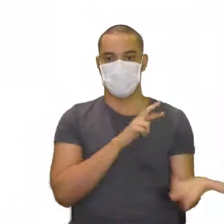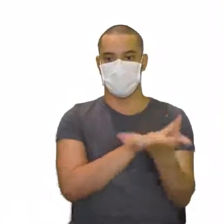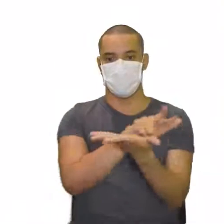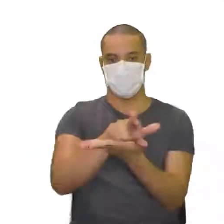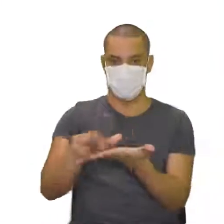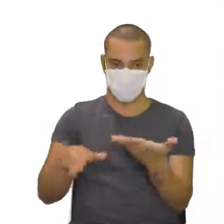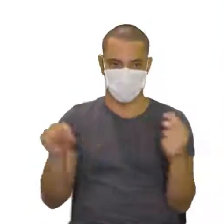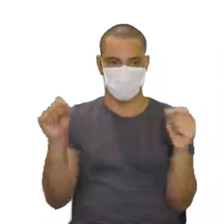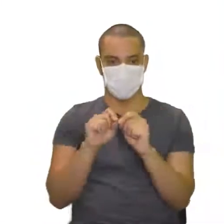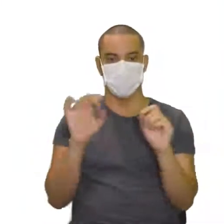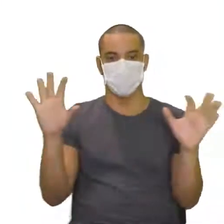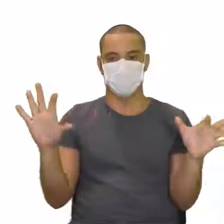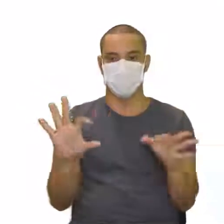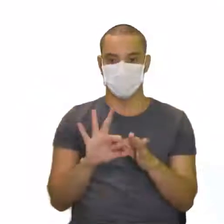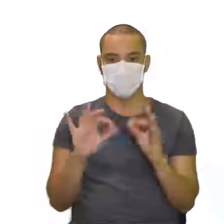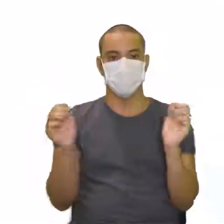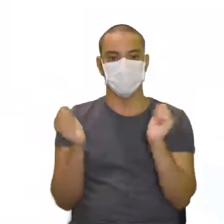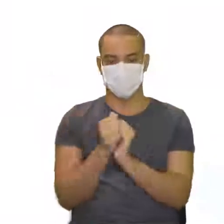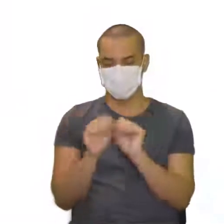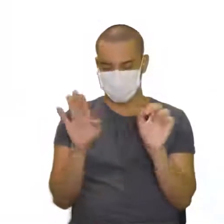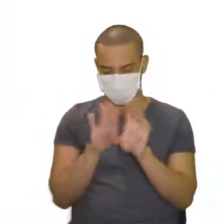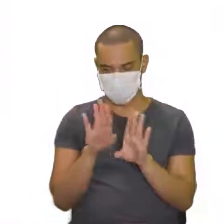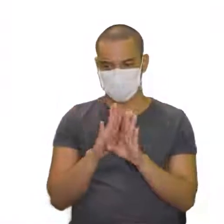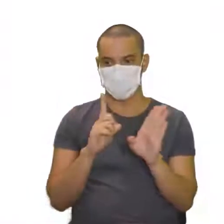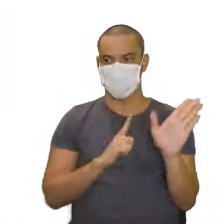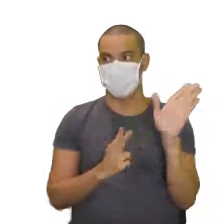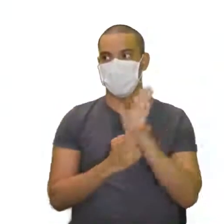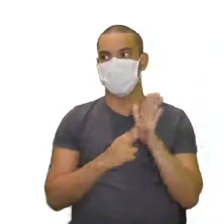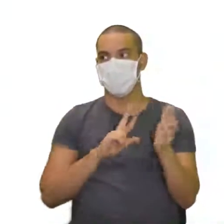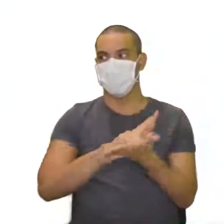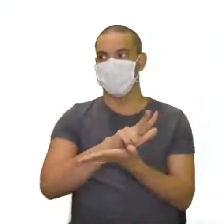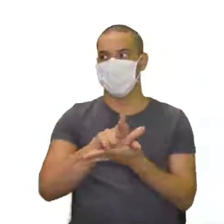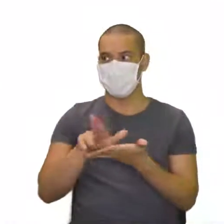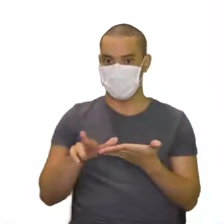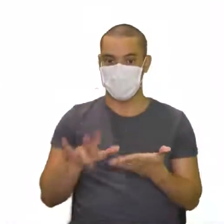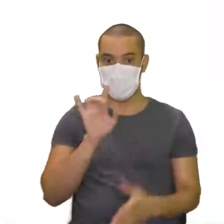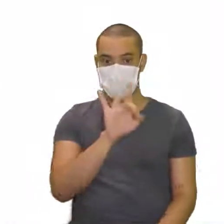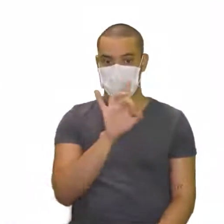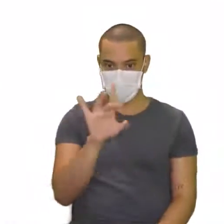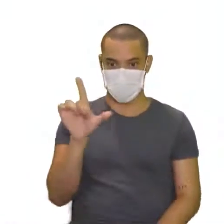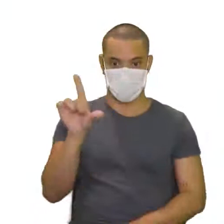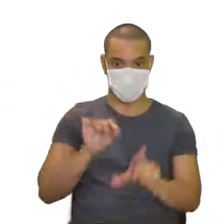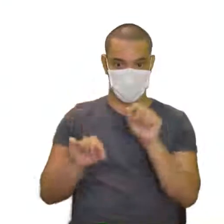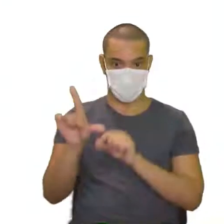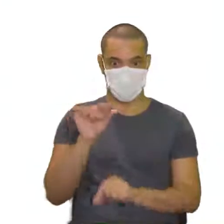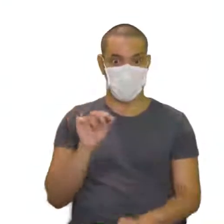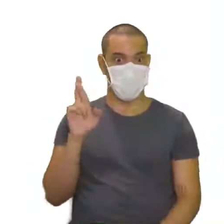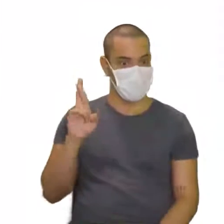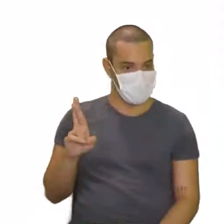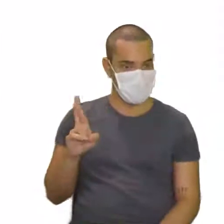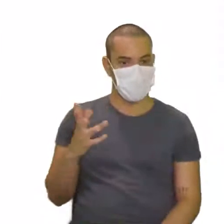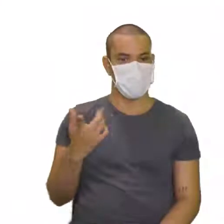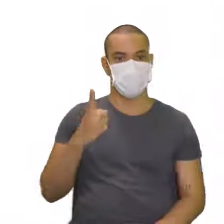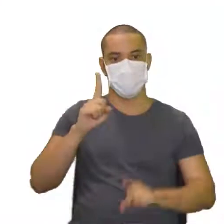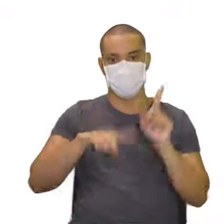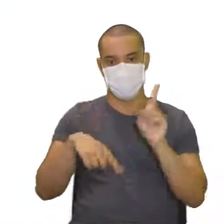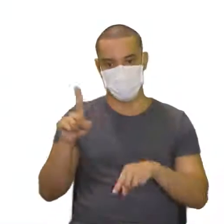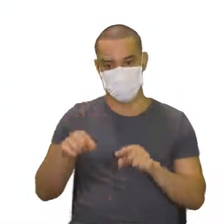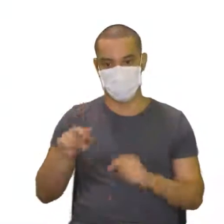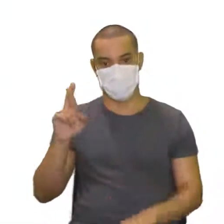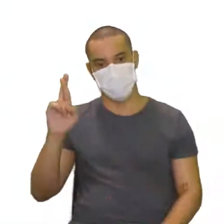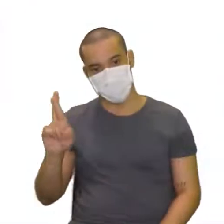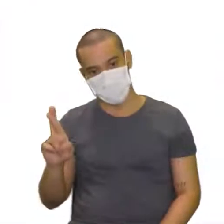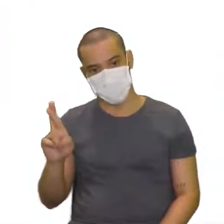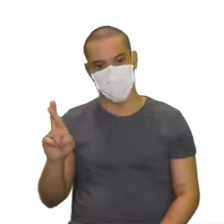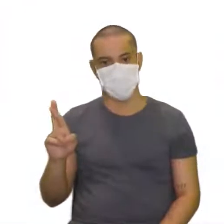que a corrente elétrica no circuito também assuma valores diferentes para cada valor escolhido de R, né? Ou seja, eu estou variando R,